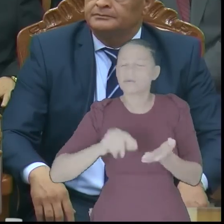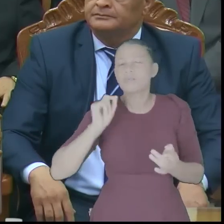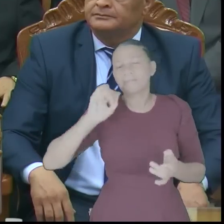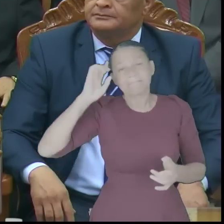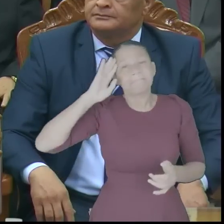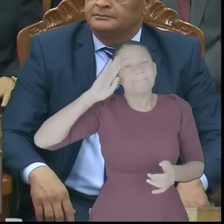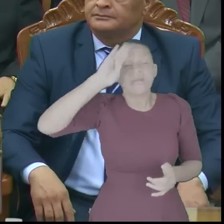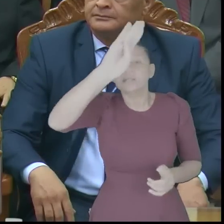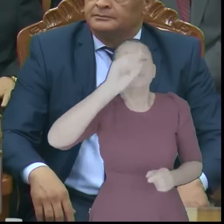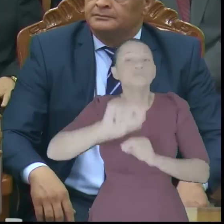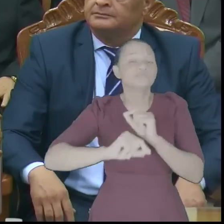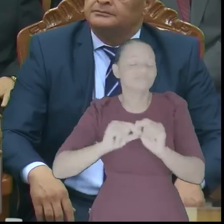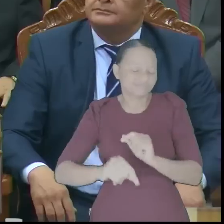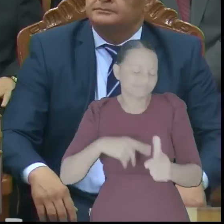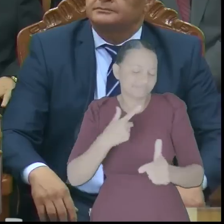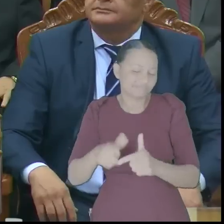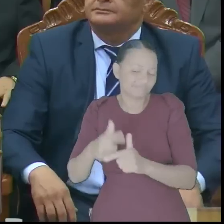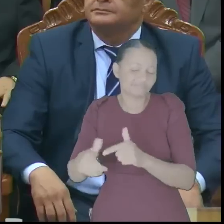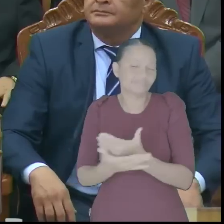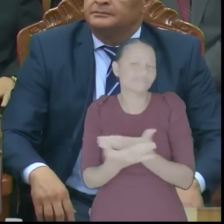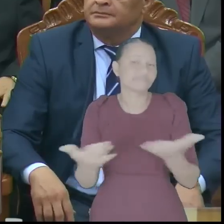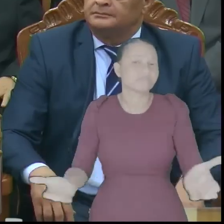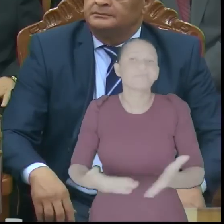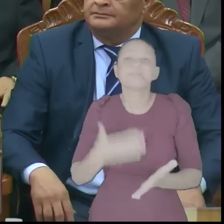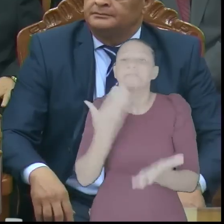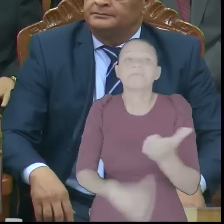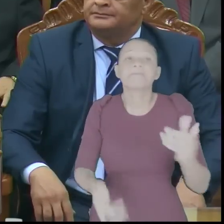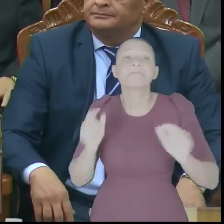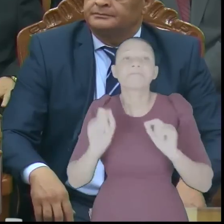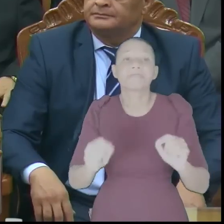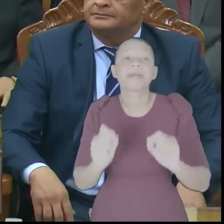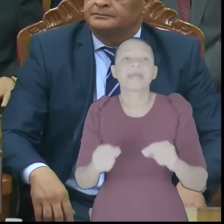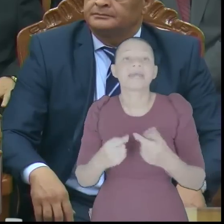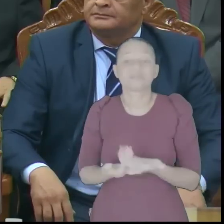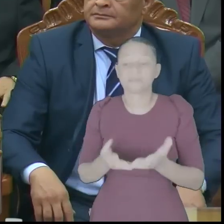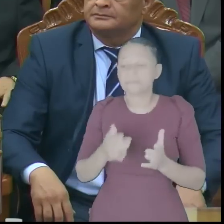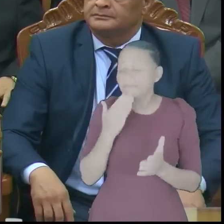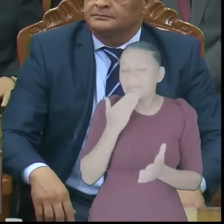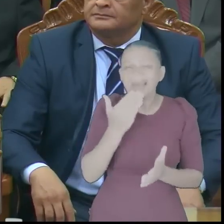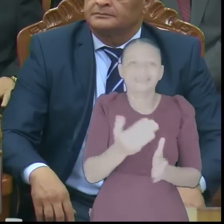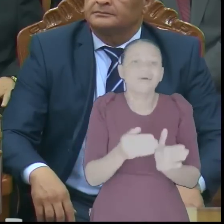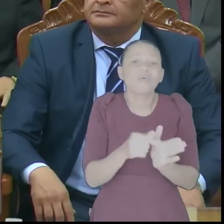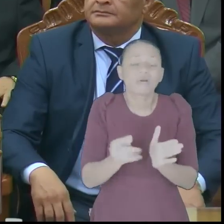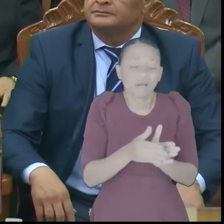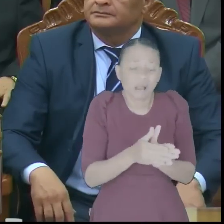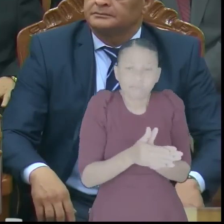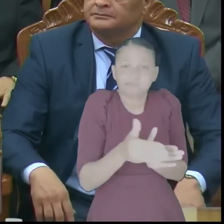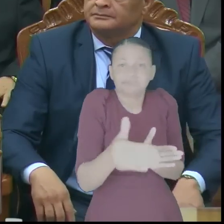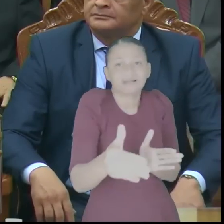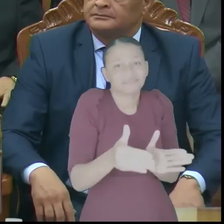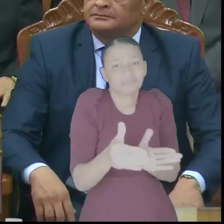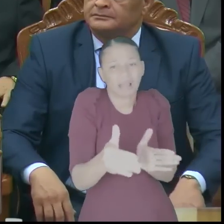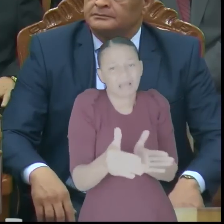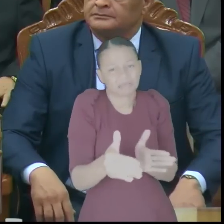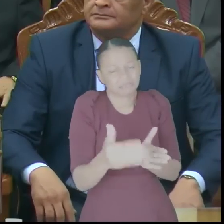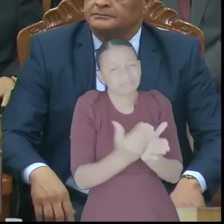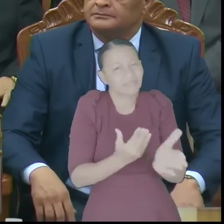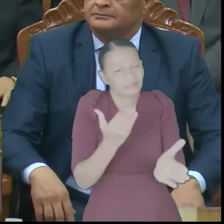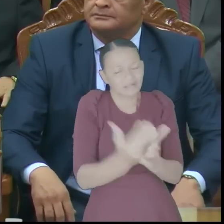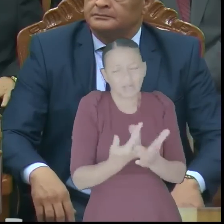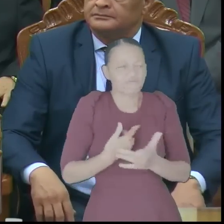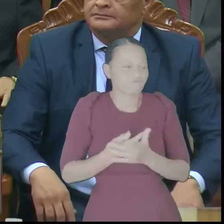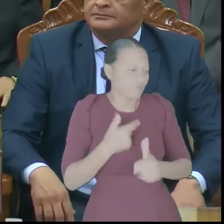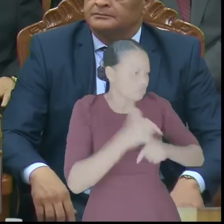coisa complica. Aí a gente pede o quê? Um prazo. E a gente diz, me dê um prazo porque eu vou trabalhar, eu vou